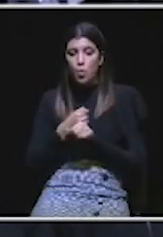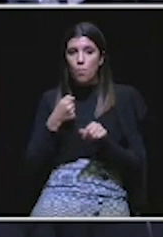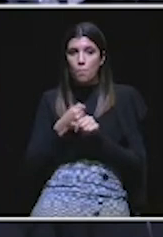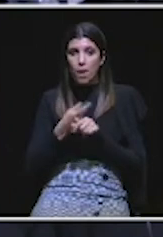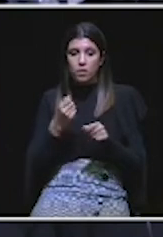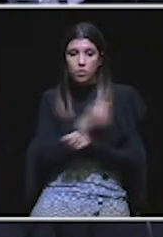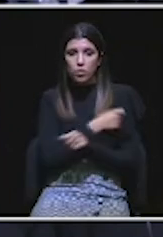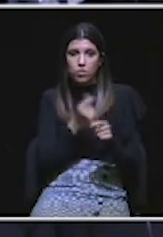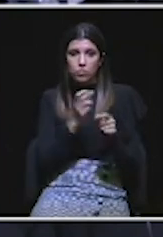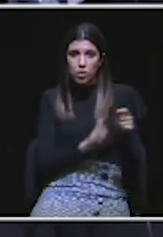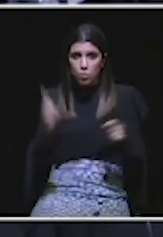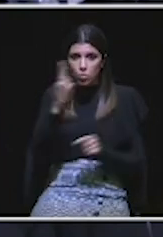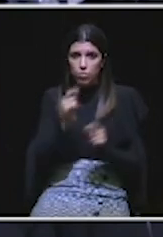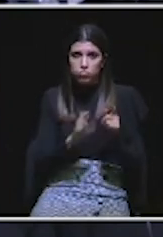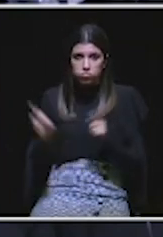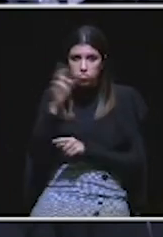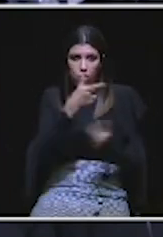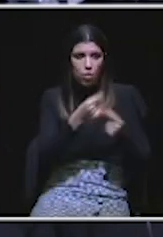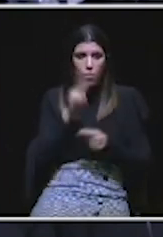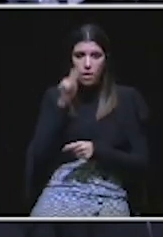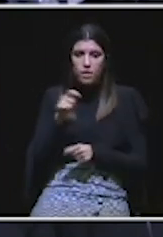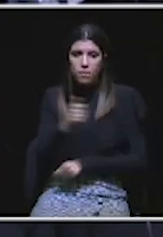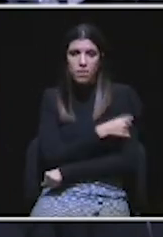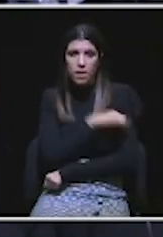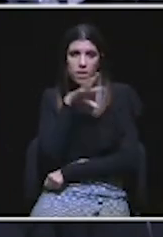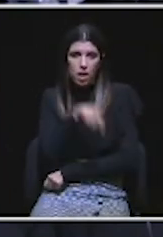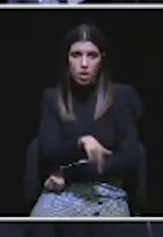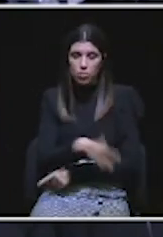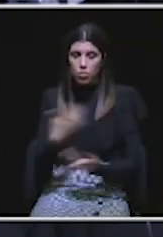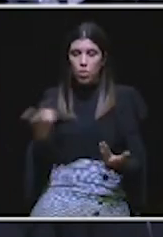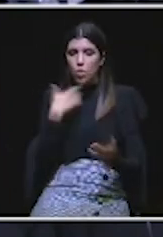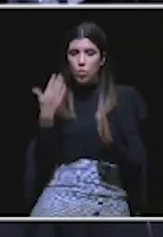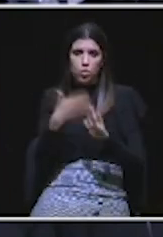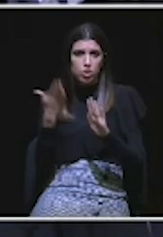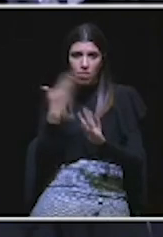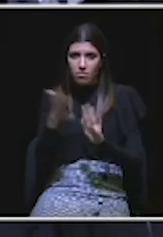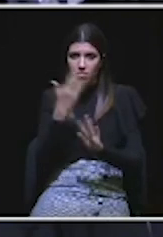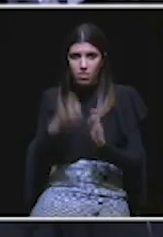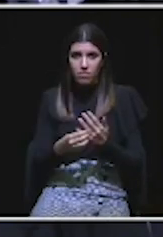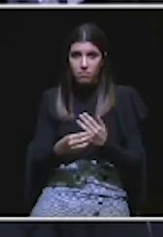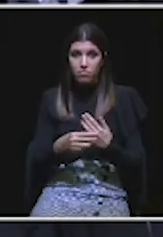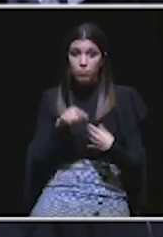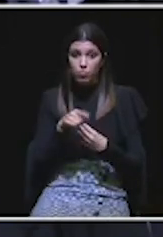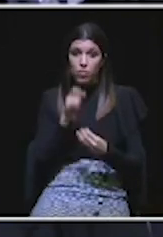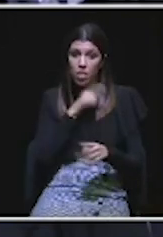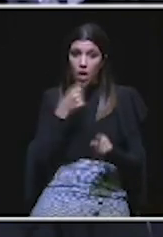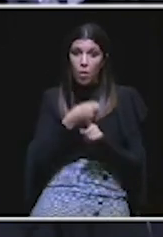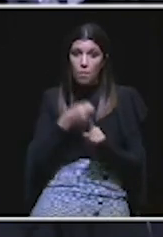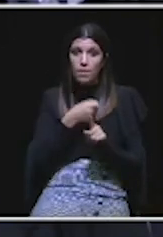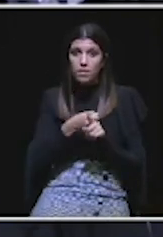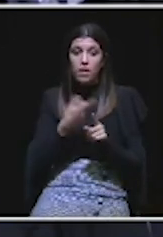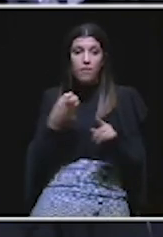especulação imobiliária, ao aumento dos preços de compra e de arrendamento das casas em Lisboa é absolutamente urgente. Só assim se consegue combater o problema da